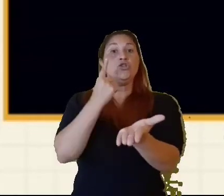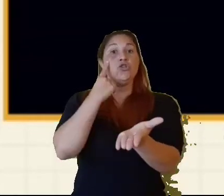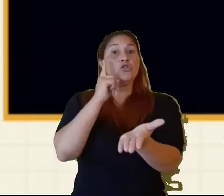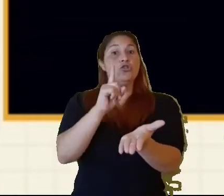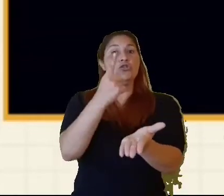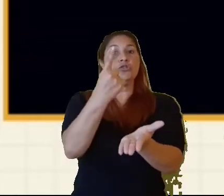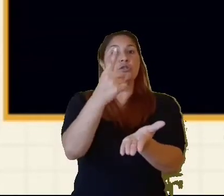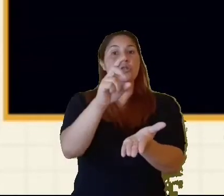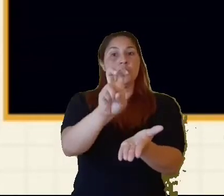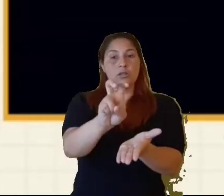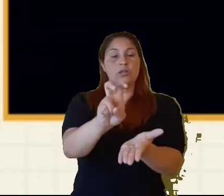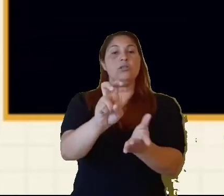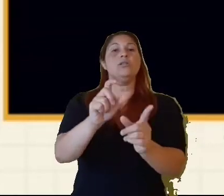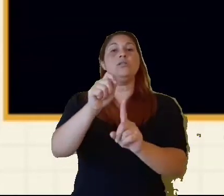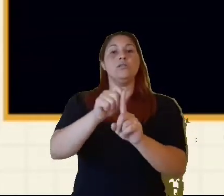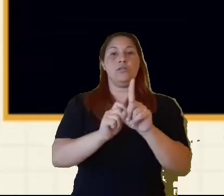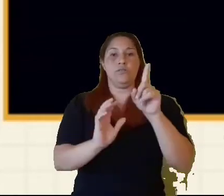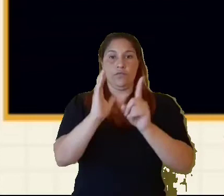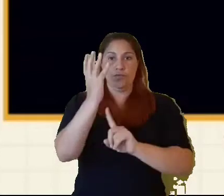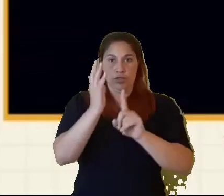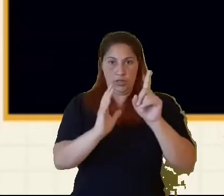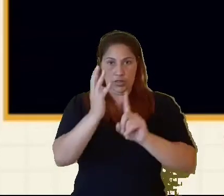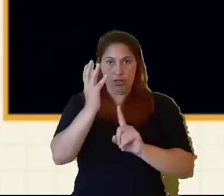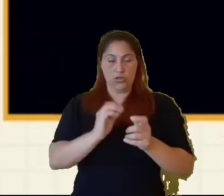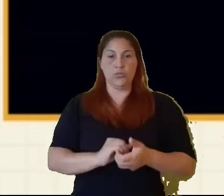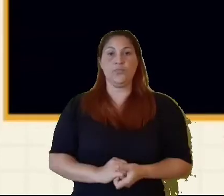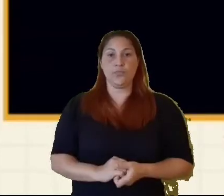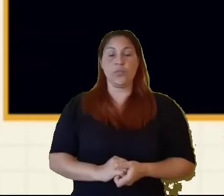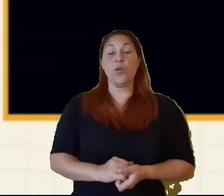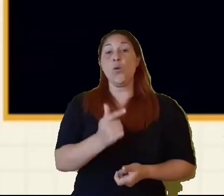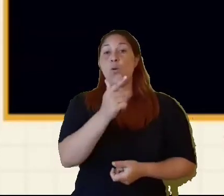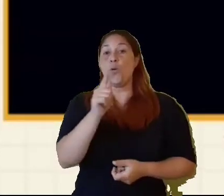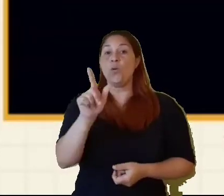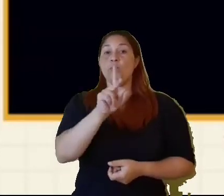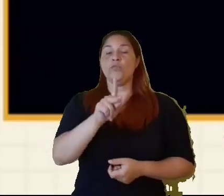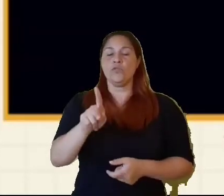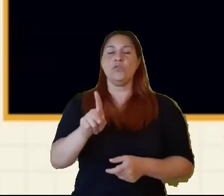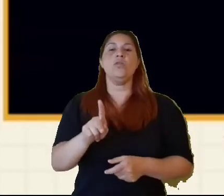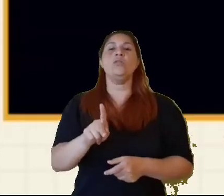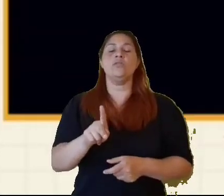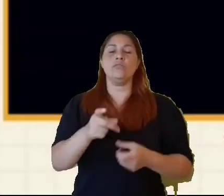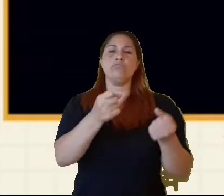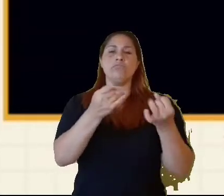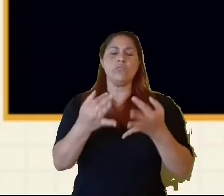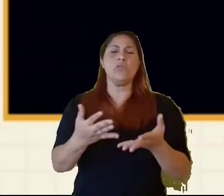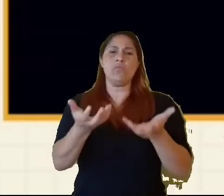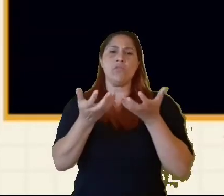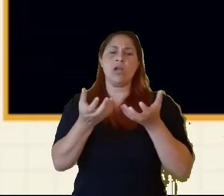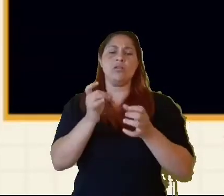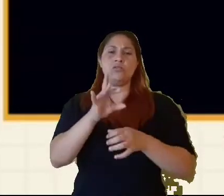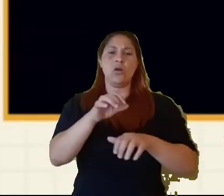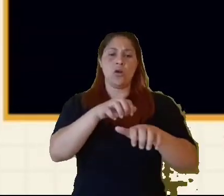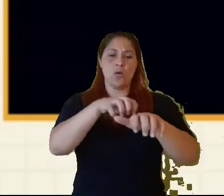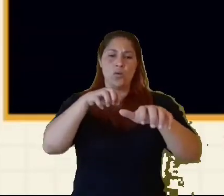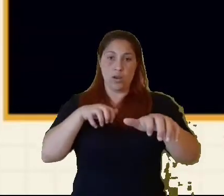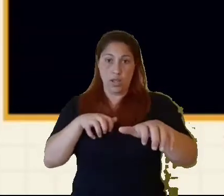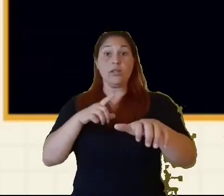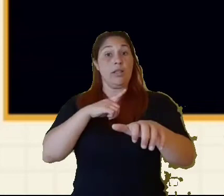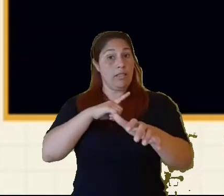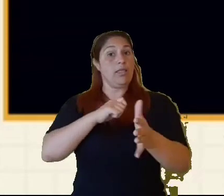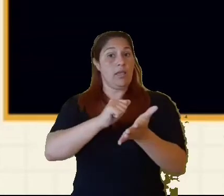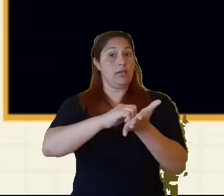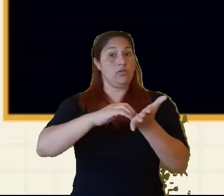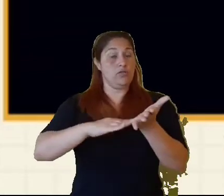dia 15 de fevereiro. Outras professoras quiseram manter um online ali, vão estar conversando com as crianças, vão